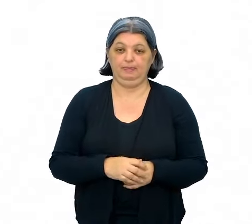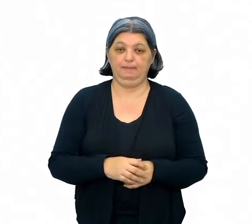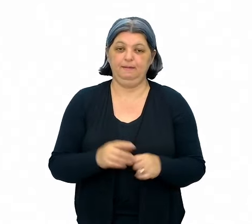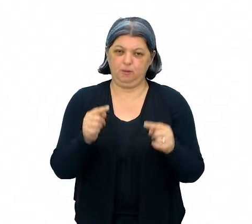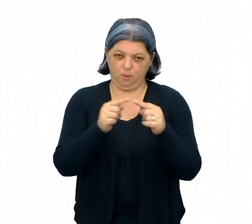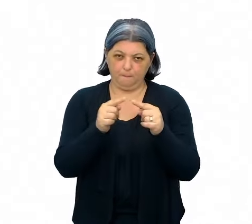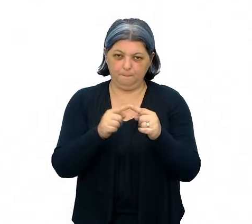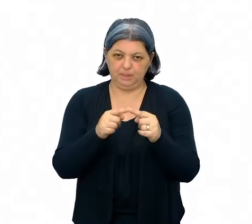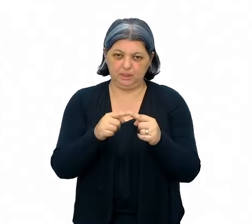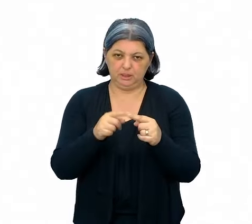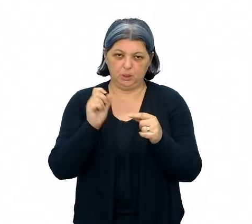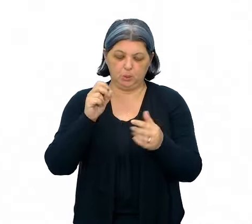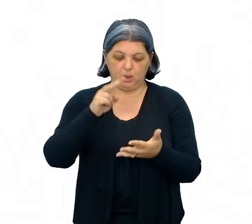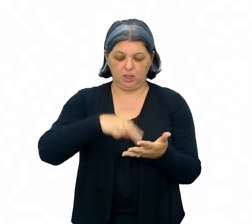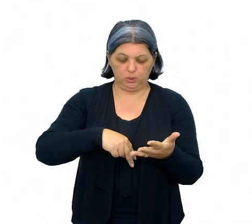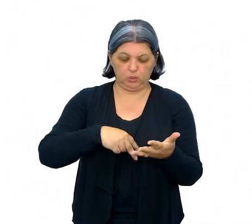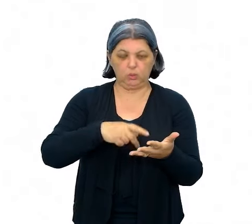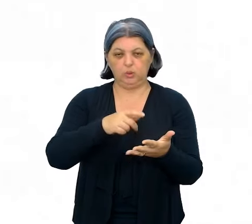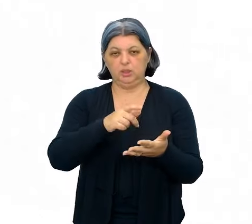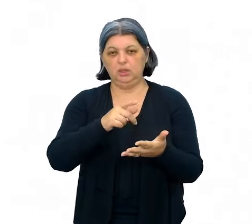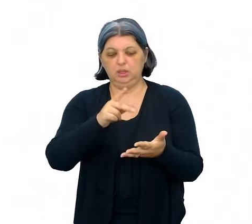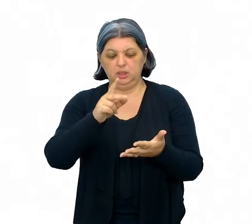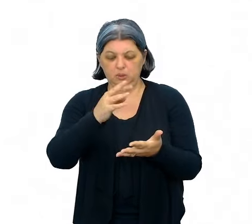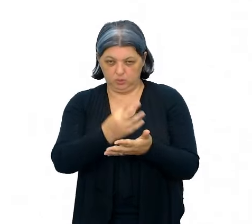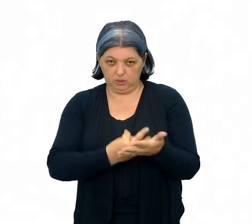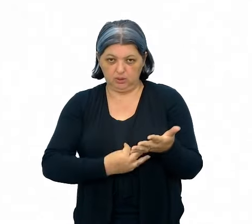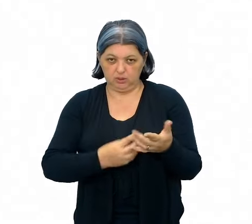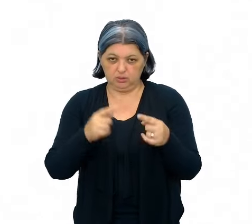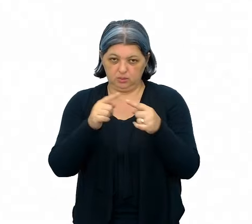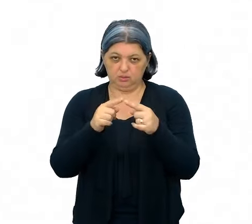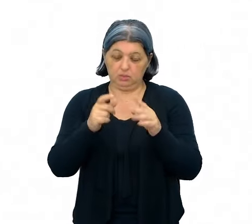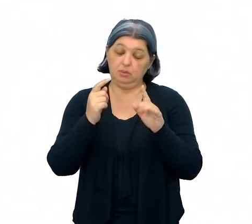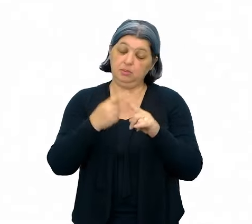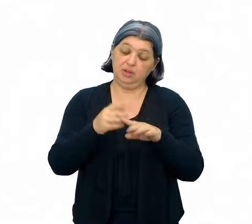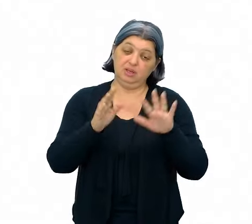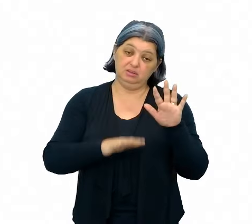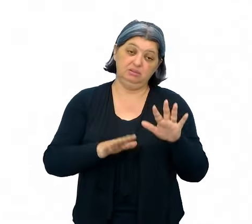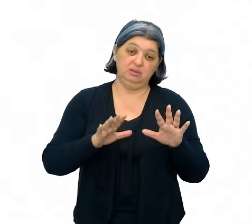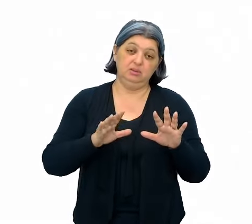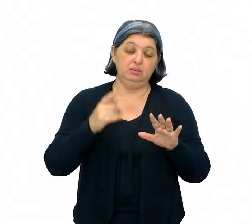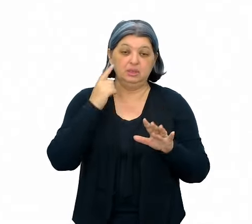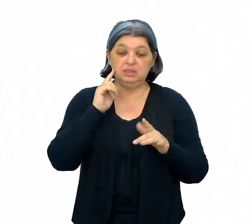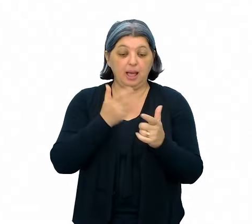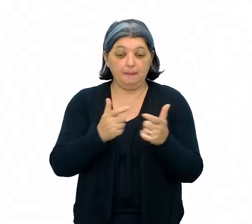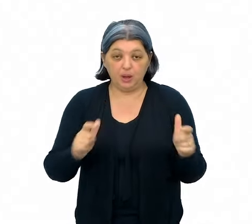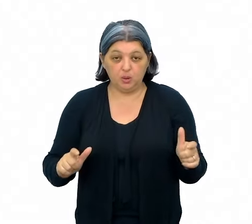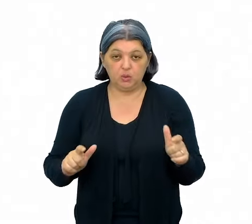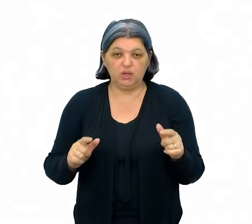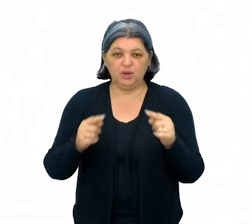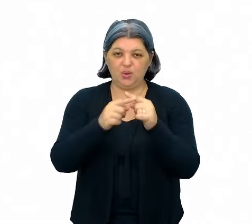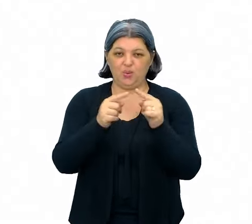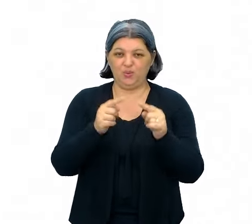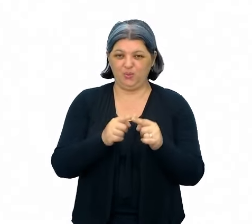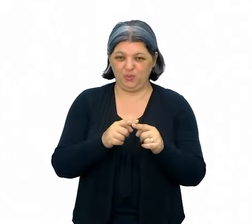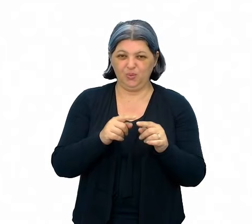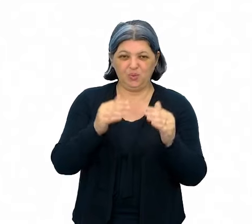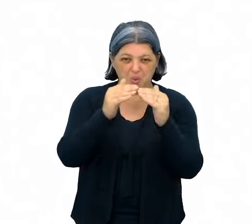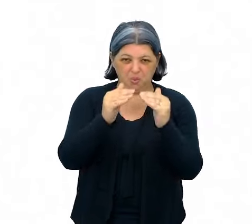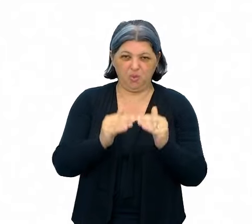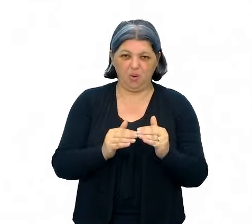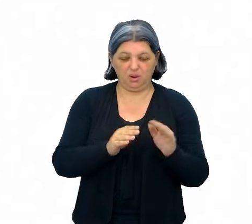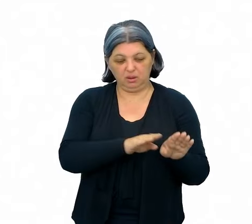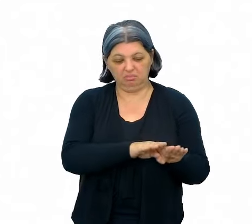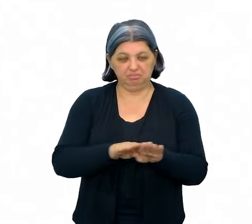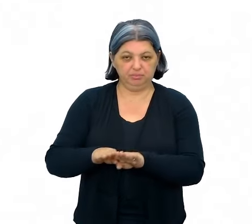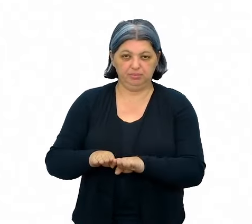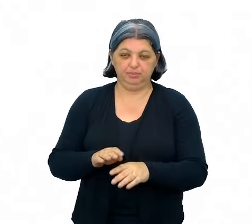texto. Porque senão acabam caindo no senso comum, não havendo compreensão, né?